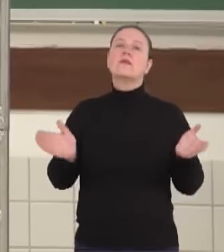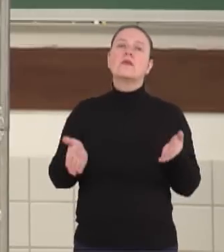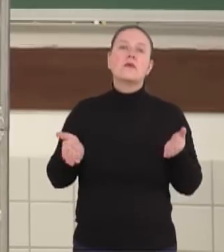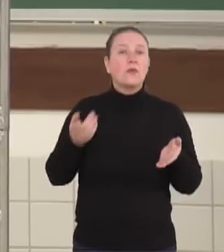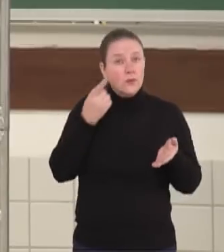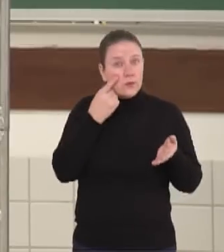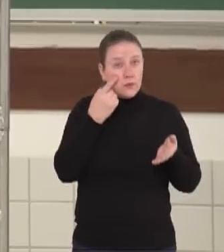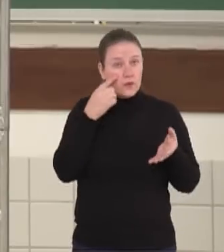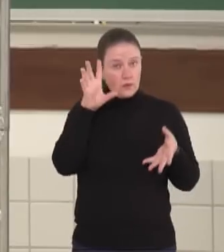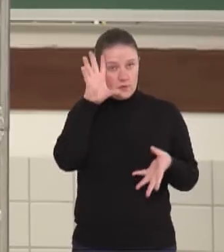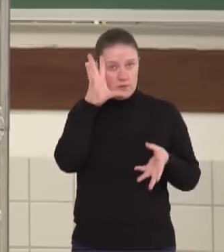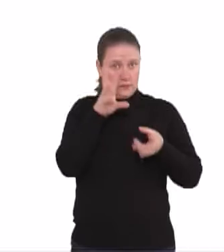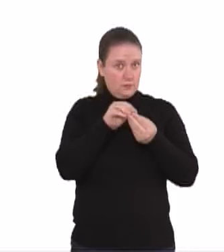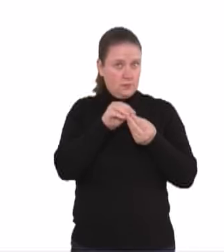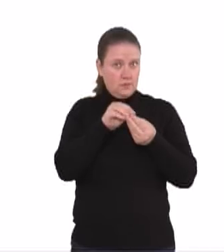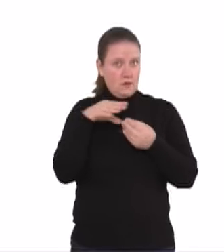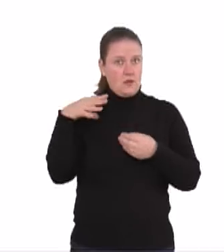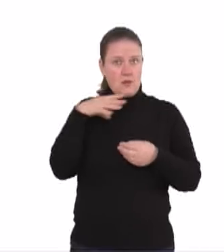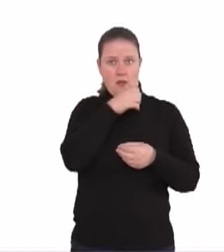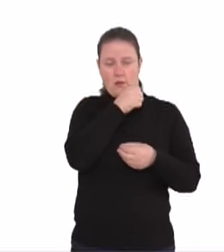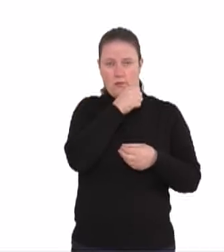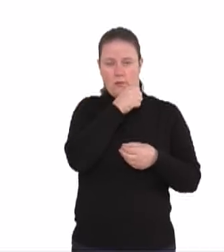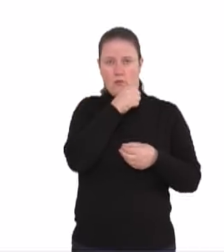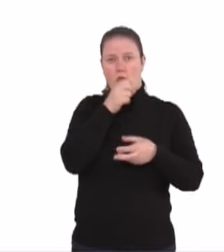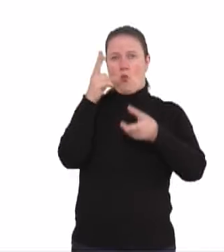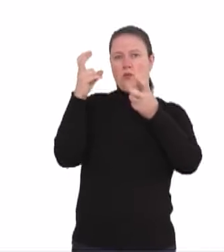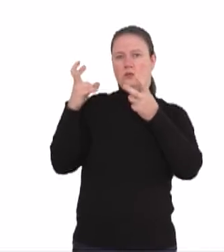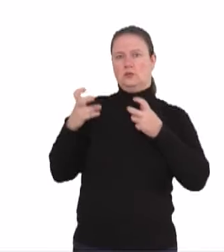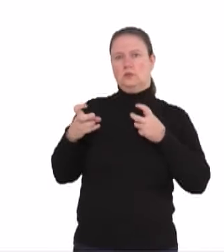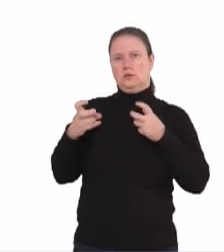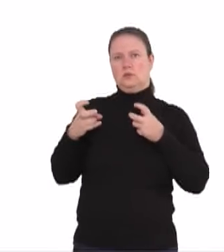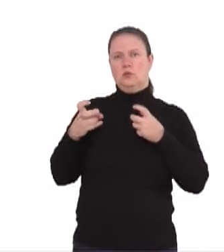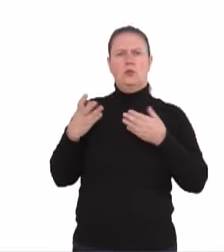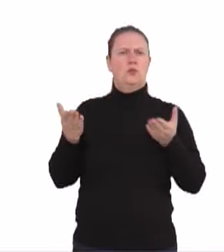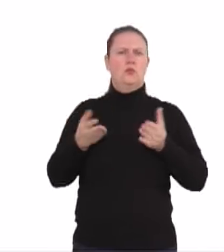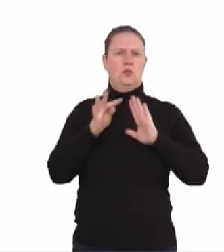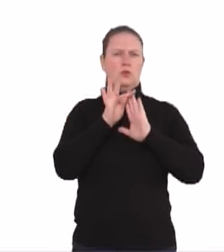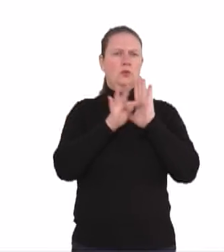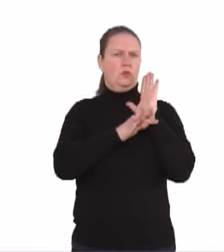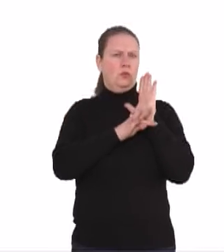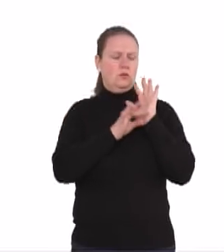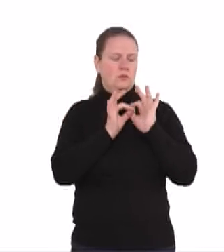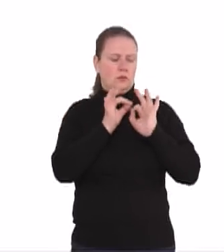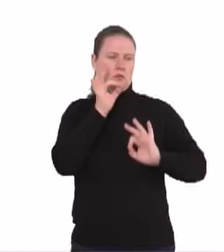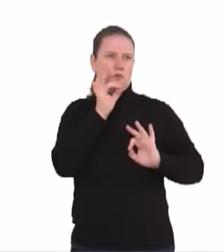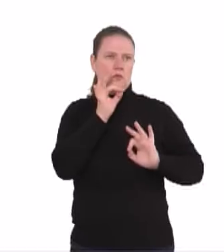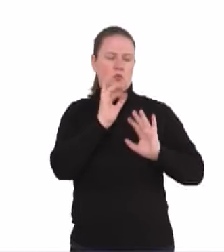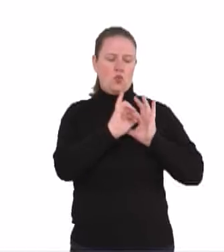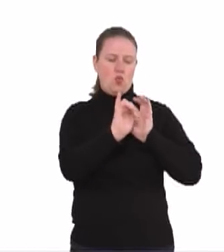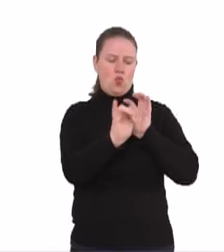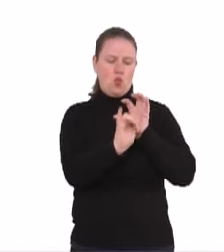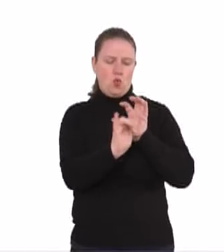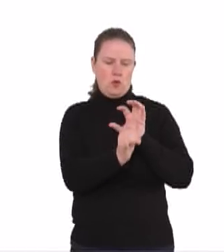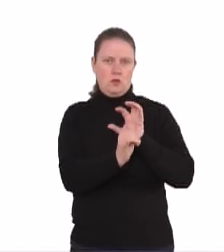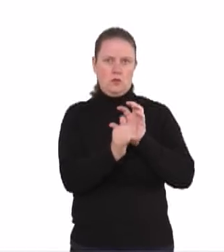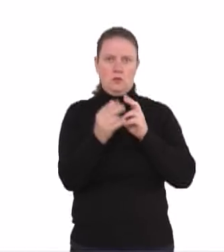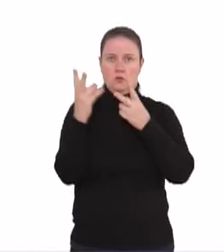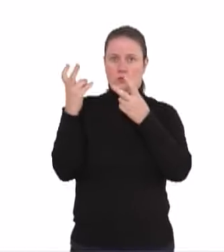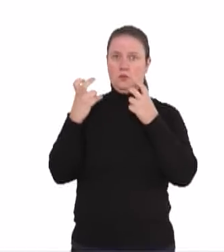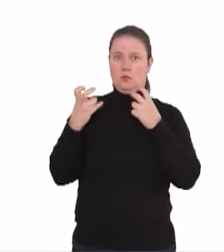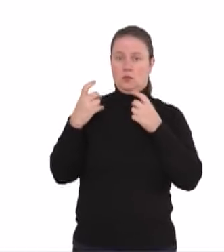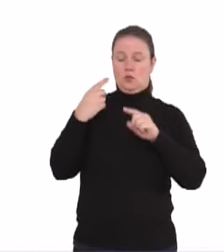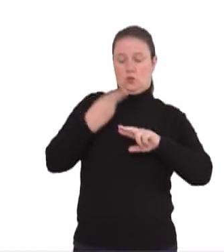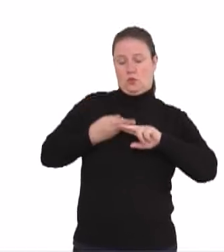Vamos fazer uma revisãozinha? Então agora vamos analisar a pontuação de um fragmento do conto. Observe que foram utilizados